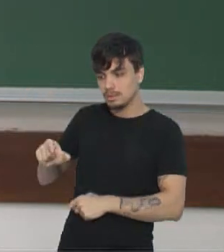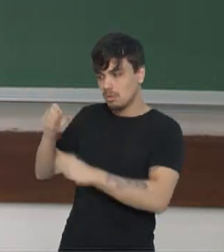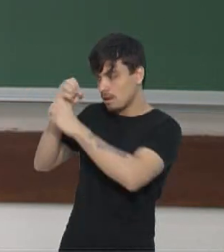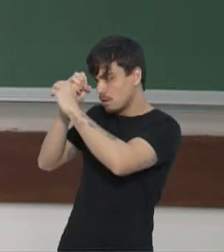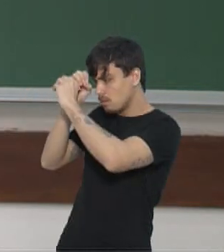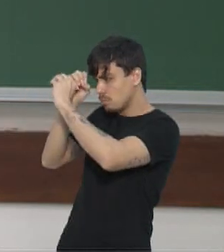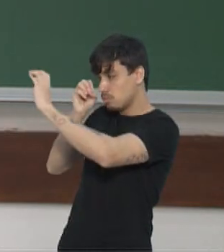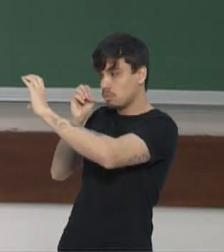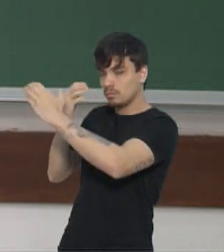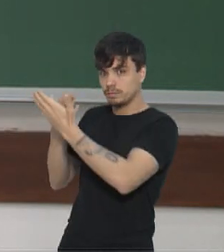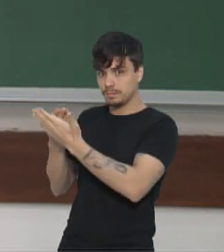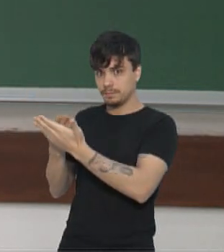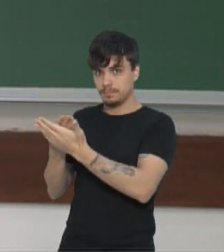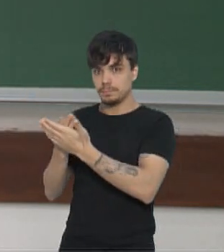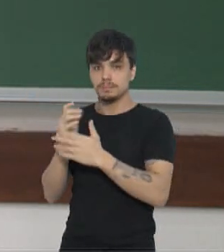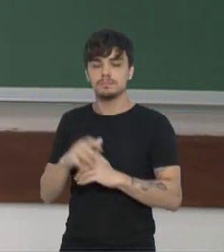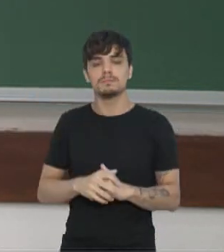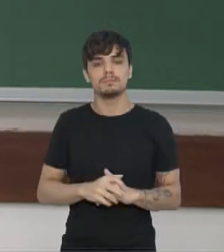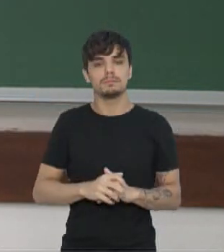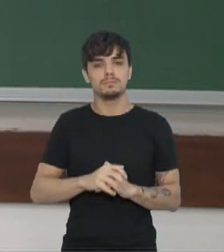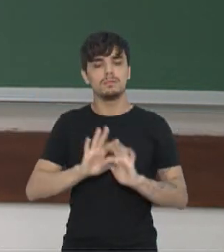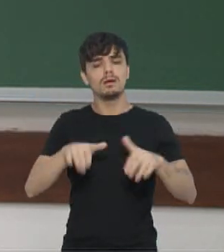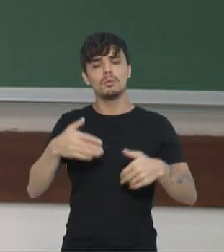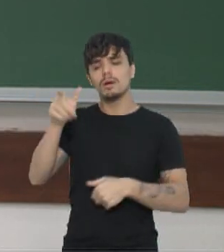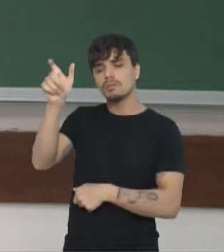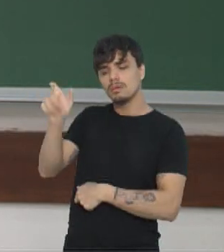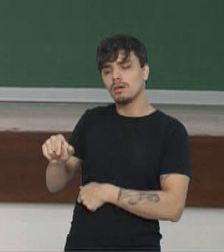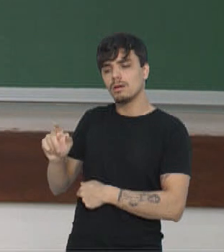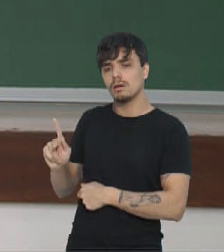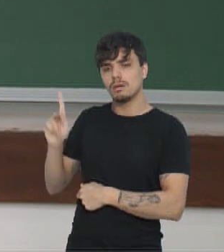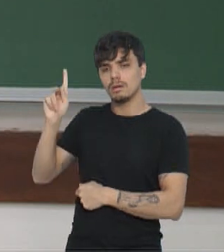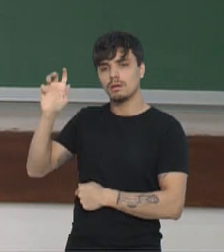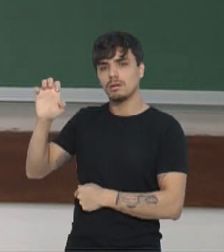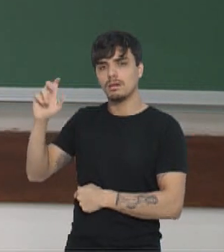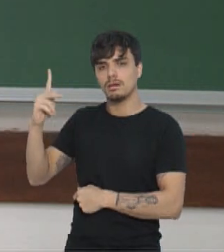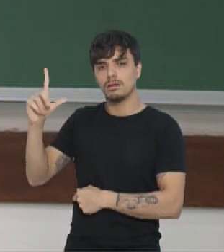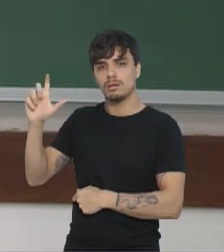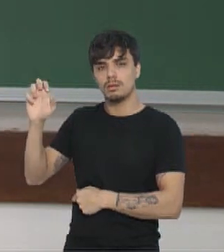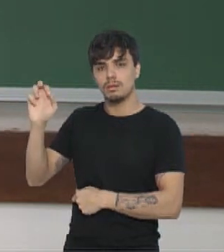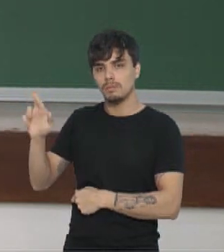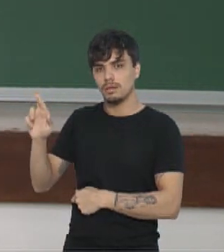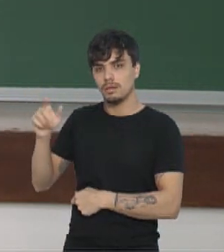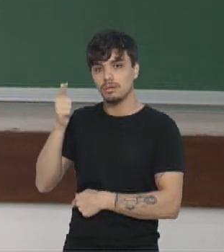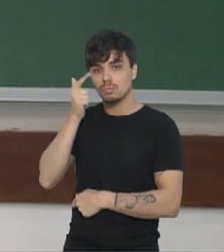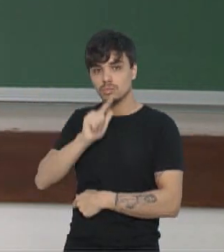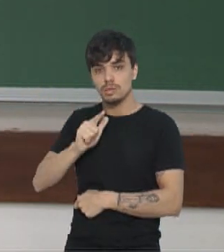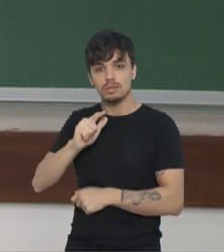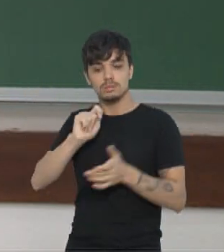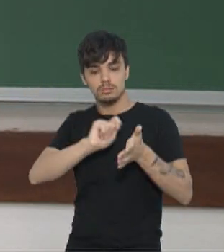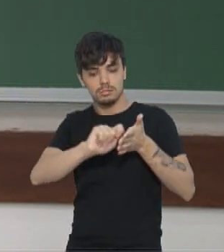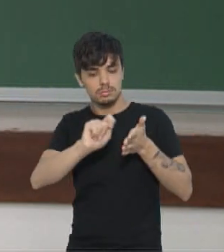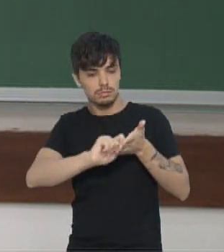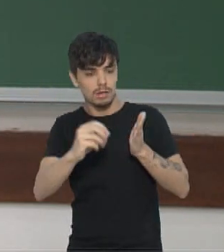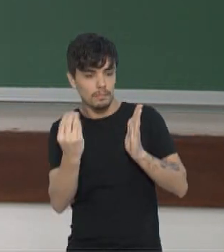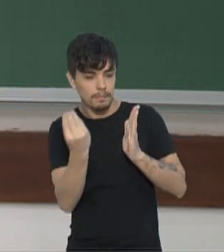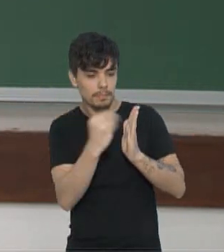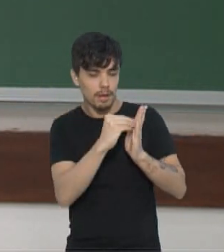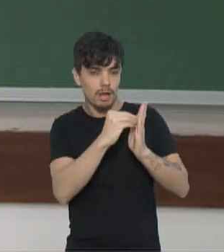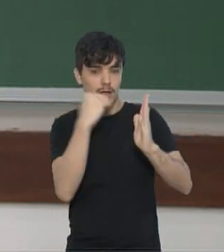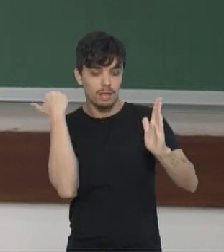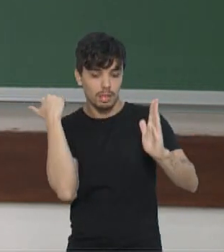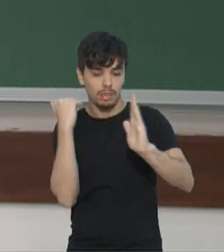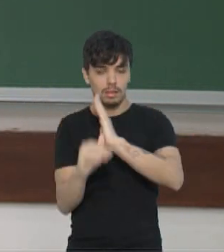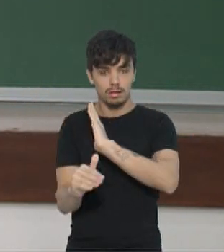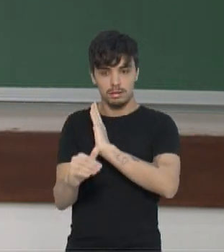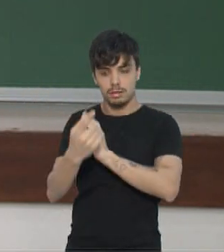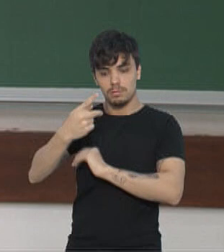chega a vez do Kepler, ele consegue escrever, publicar e mandar para os